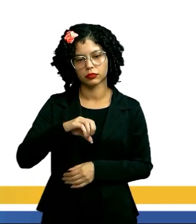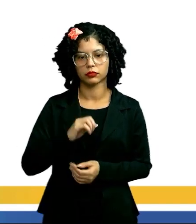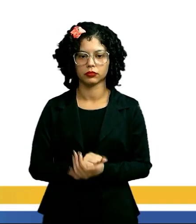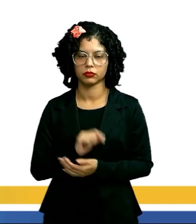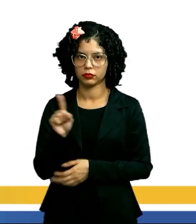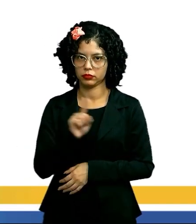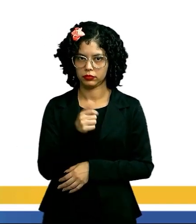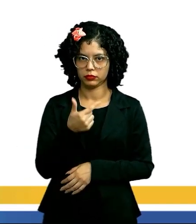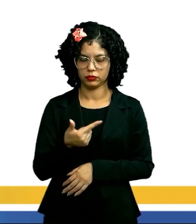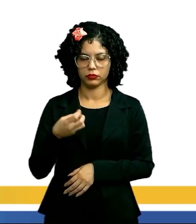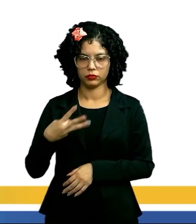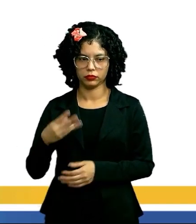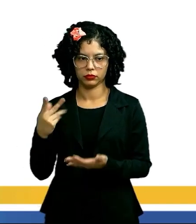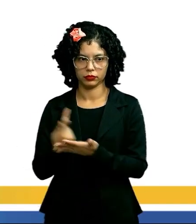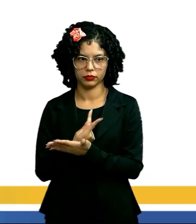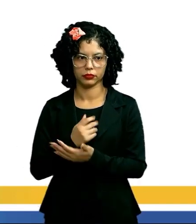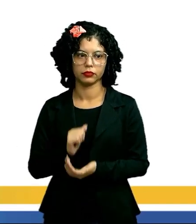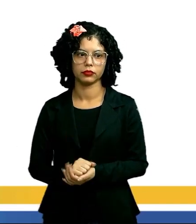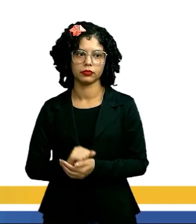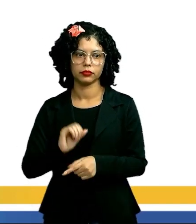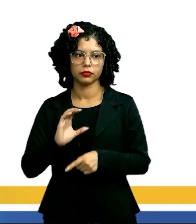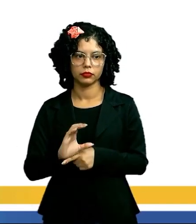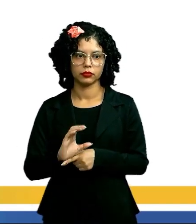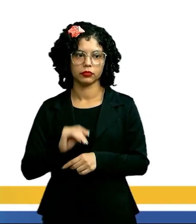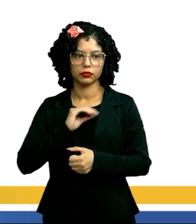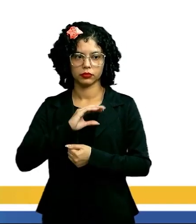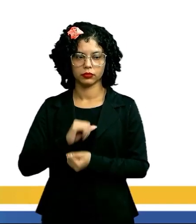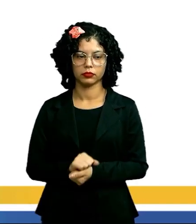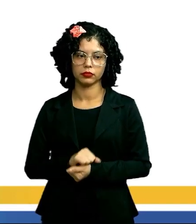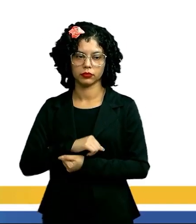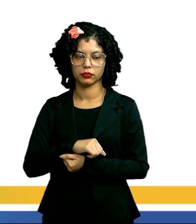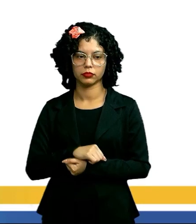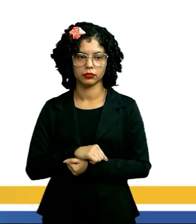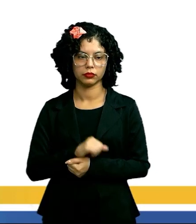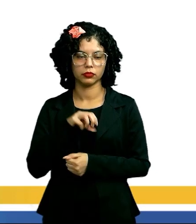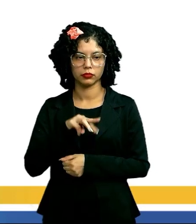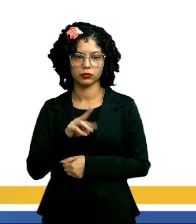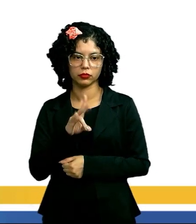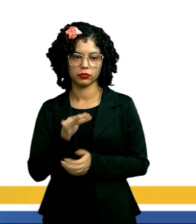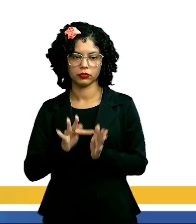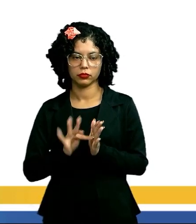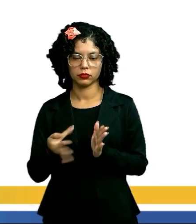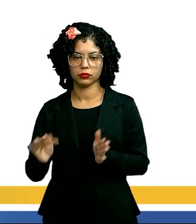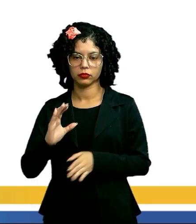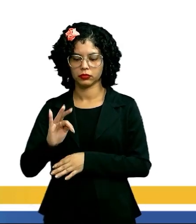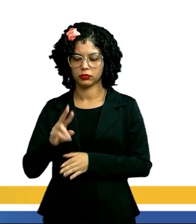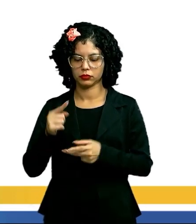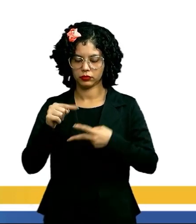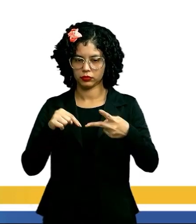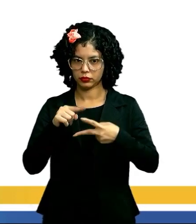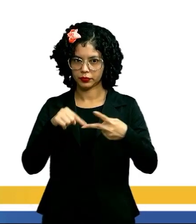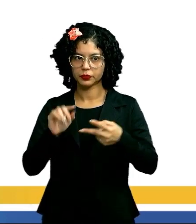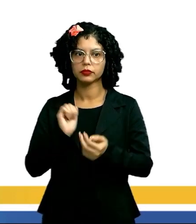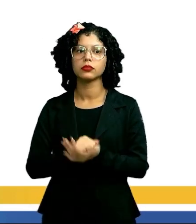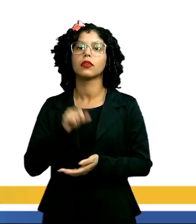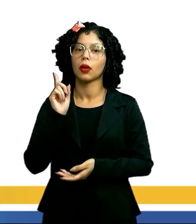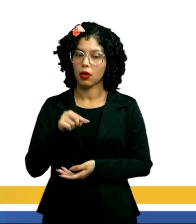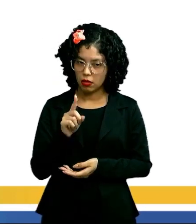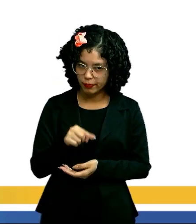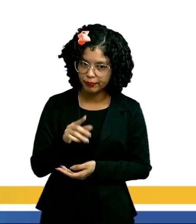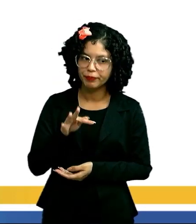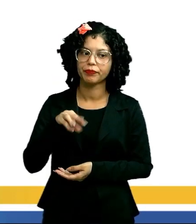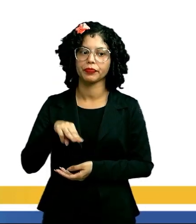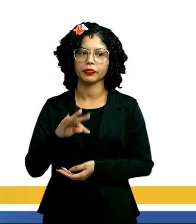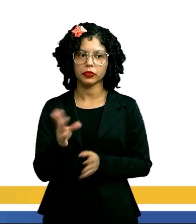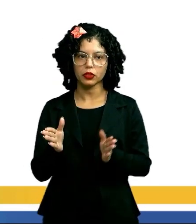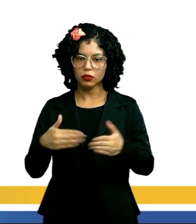não C23. A letra C, cadeia mista com função cetona. Bom, de fato a cadeia ela é mista,